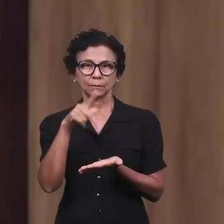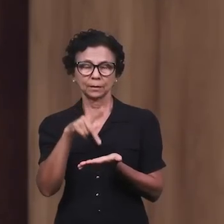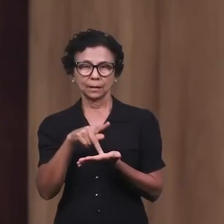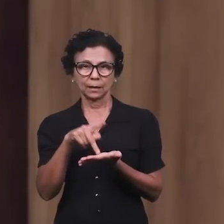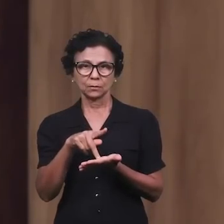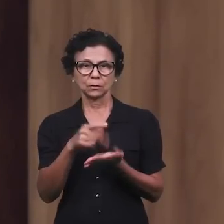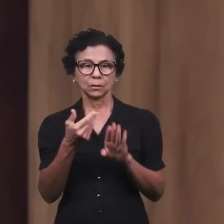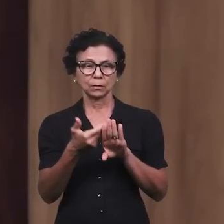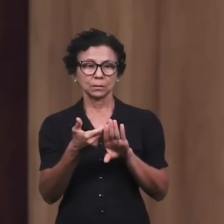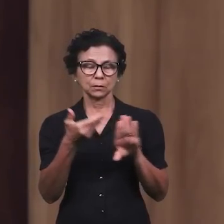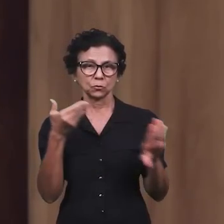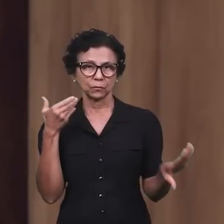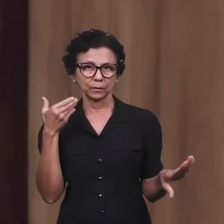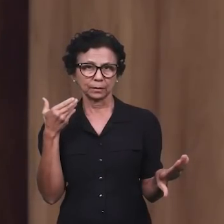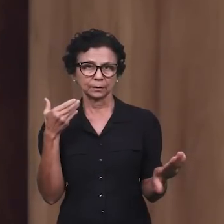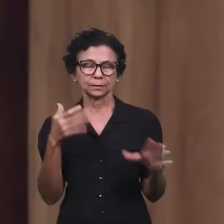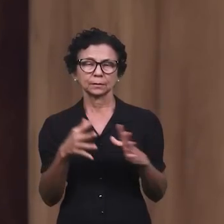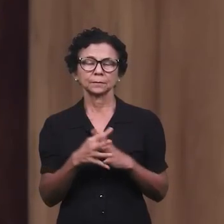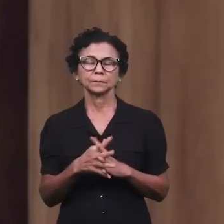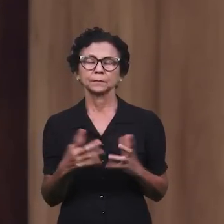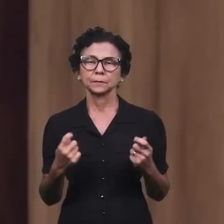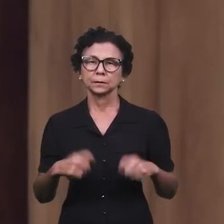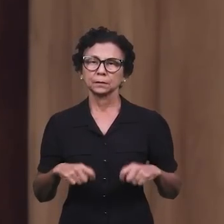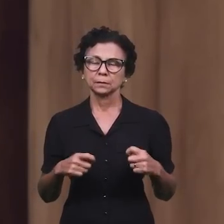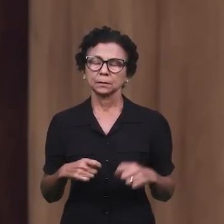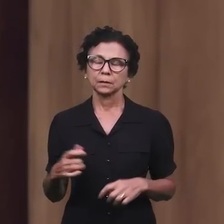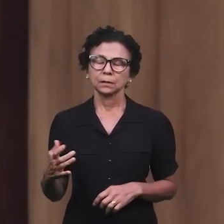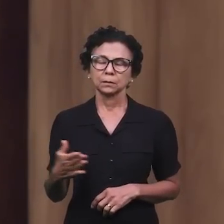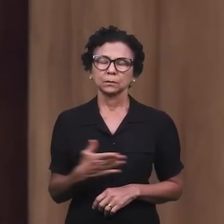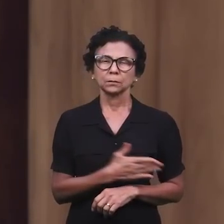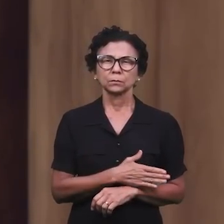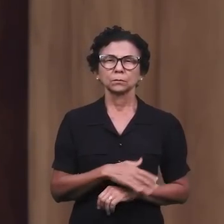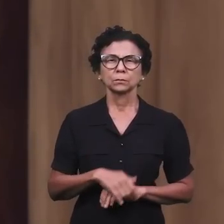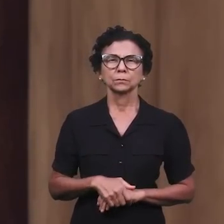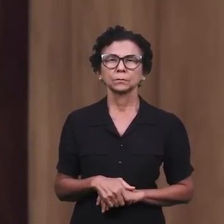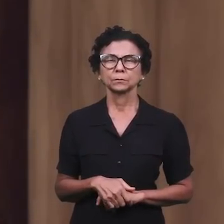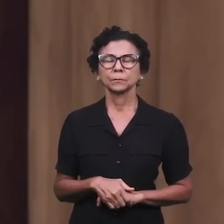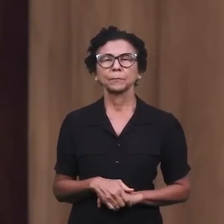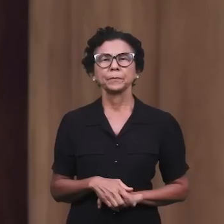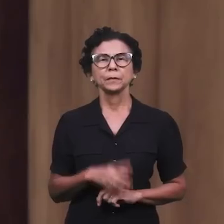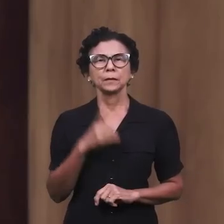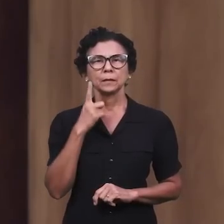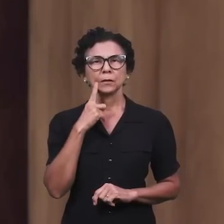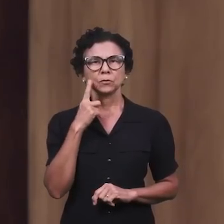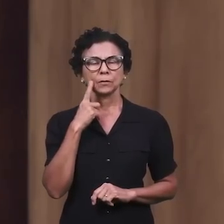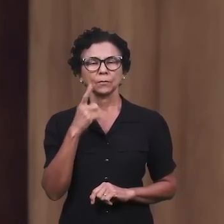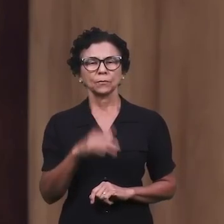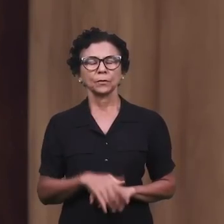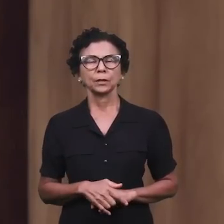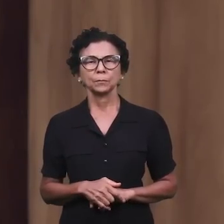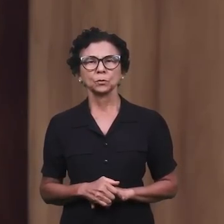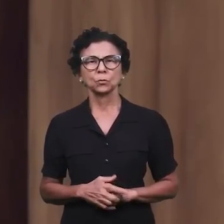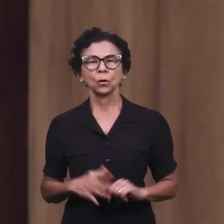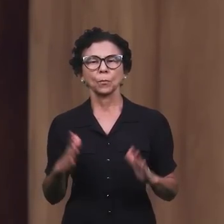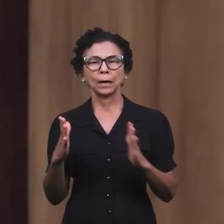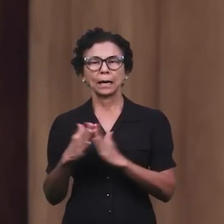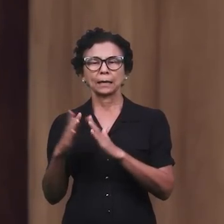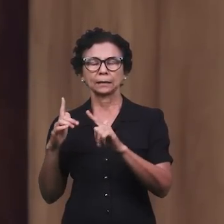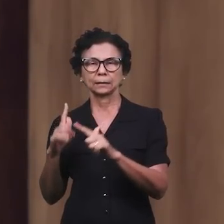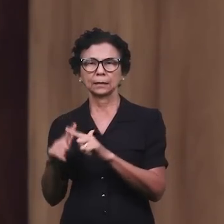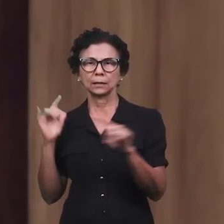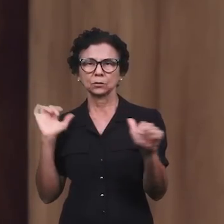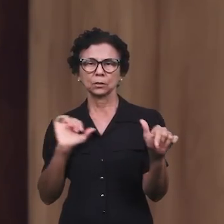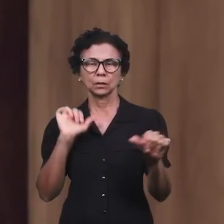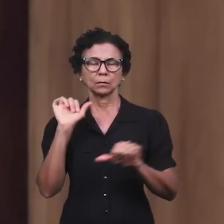anterior, falamos da concepção da igreja e a sua deformação. Hoje iremos abordar